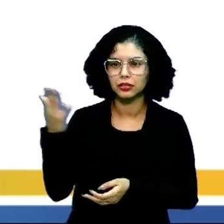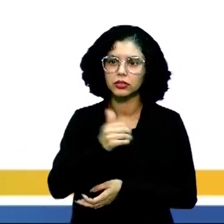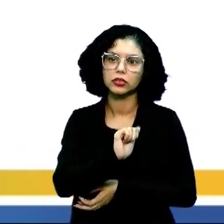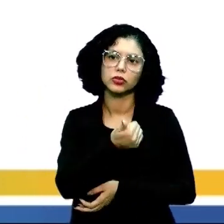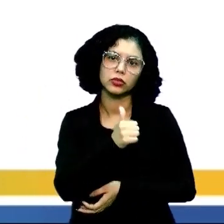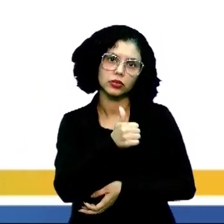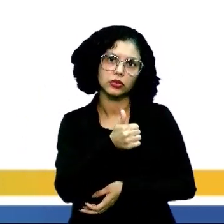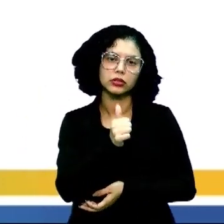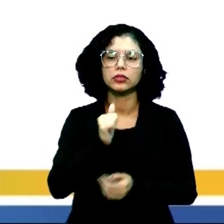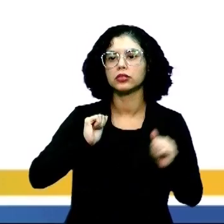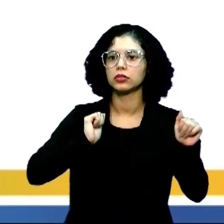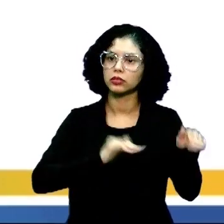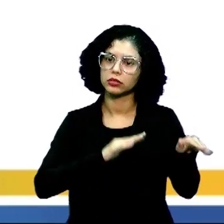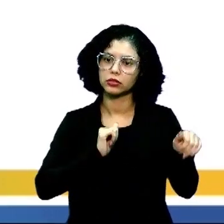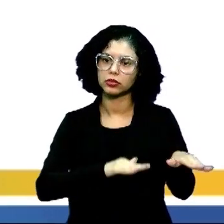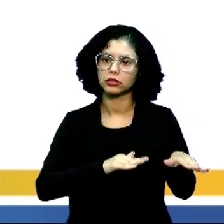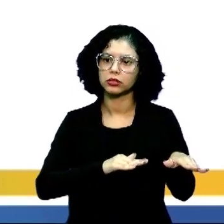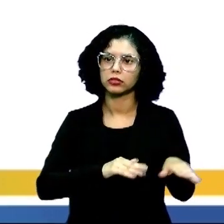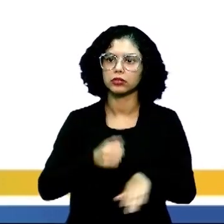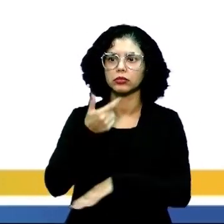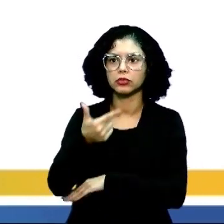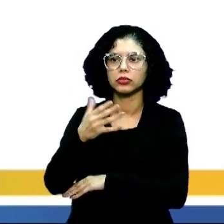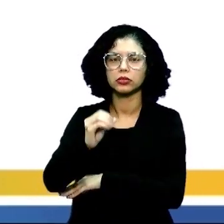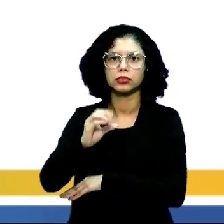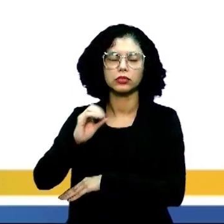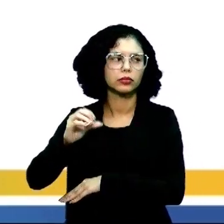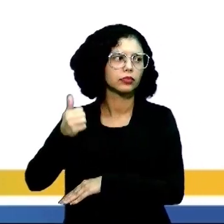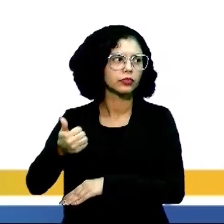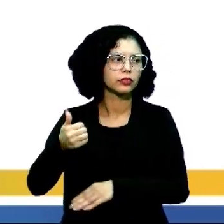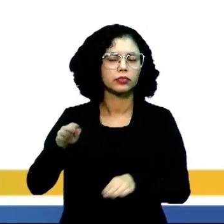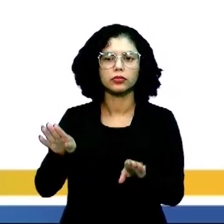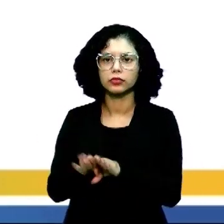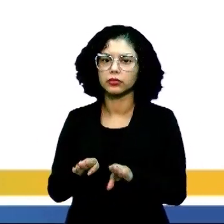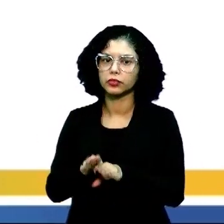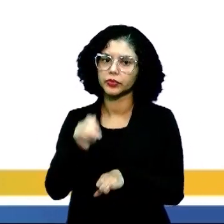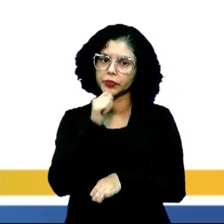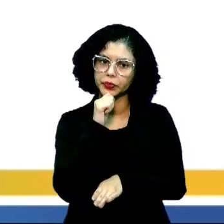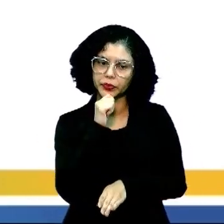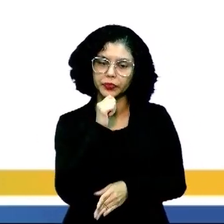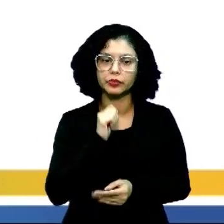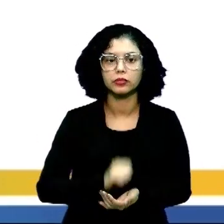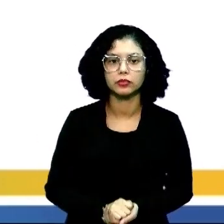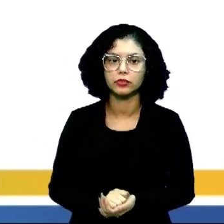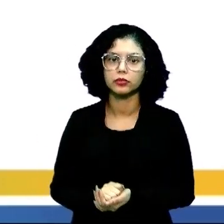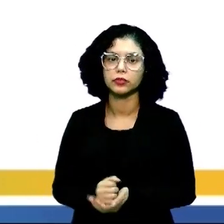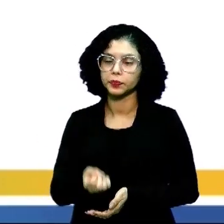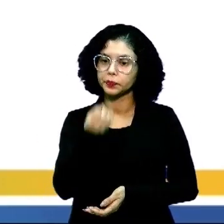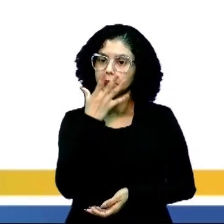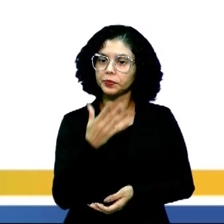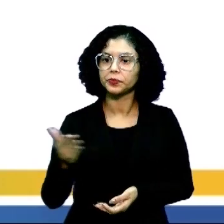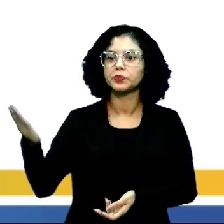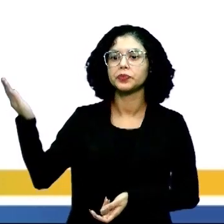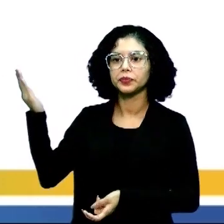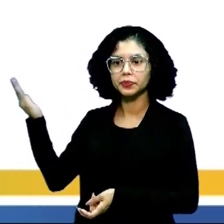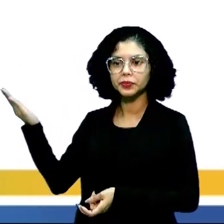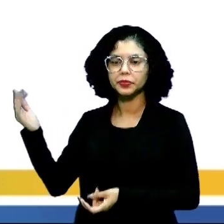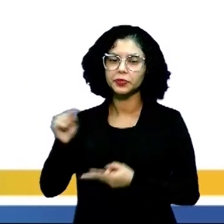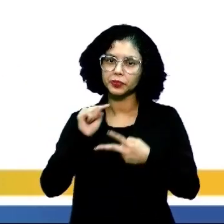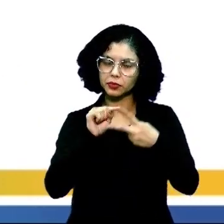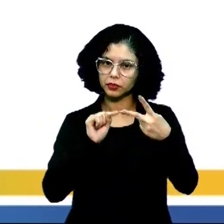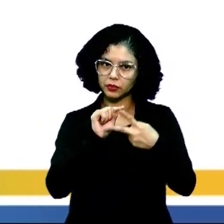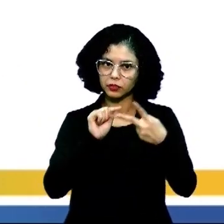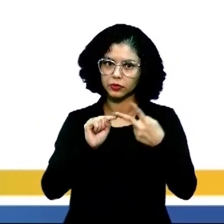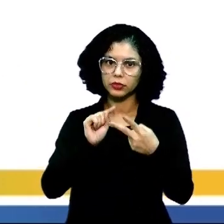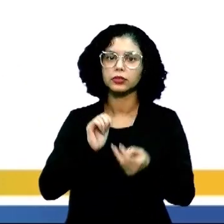que ocorreram no dia 11 de setembro de 2001. Então, na foto a gente vê